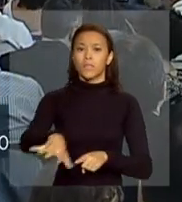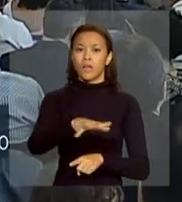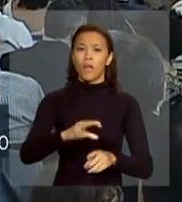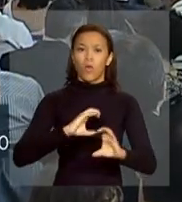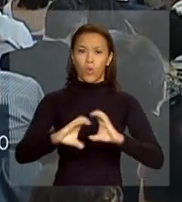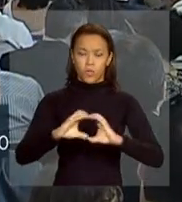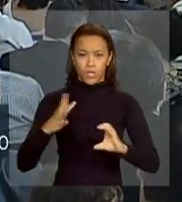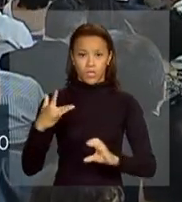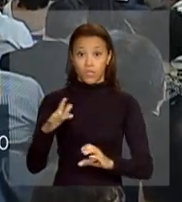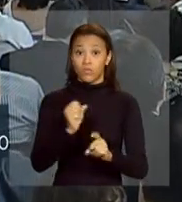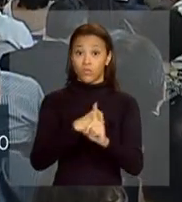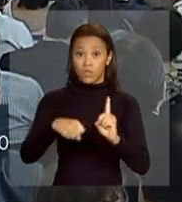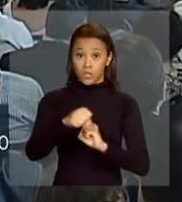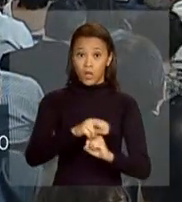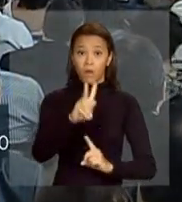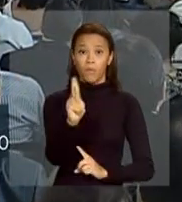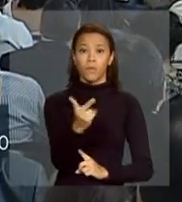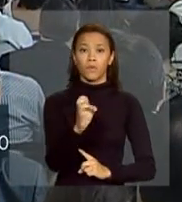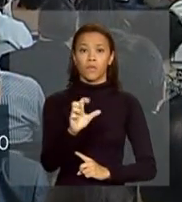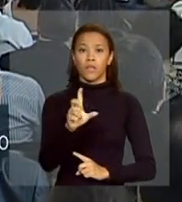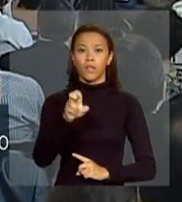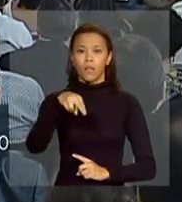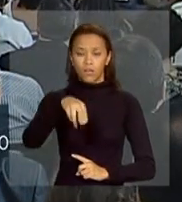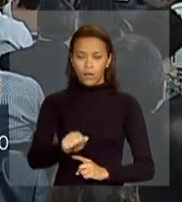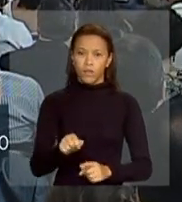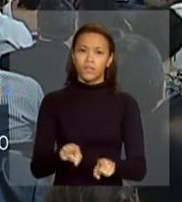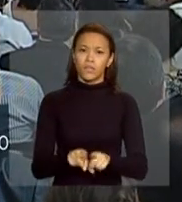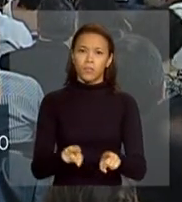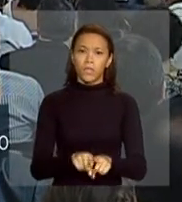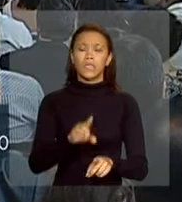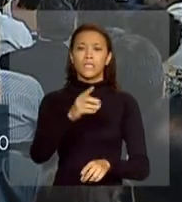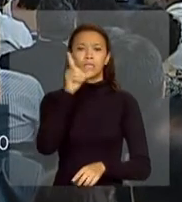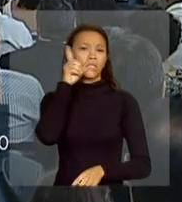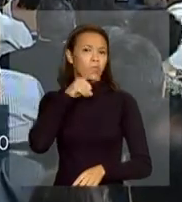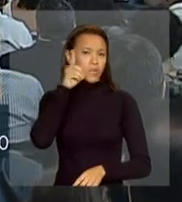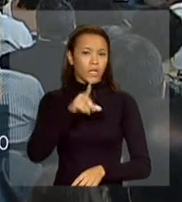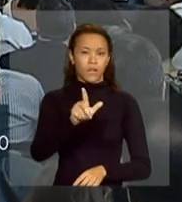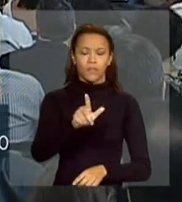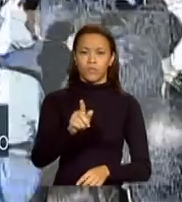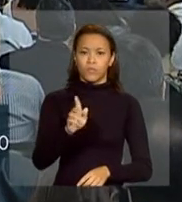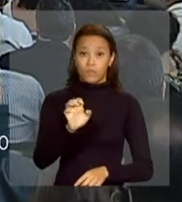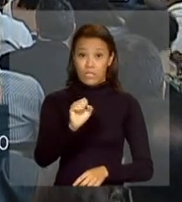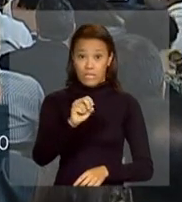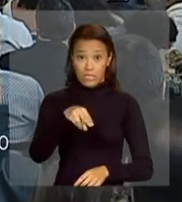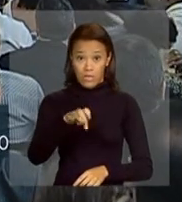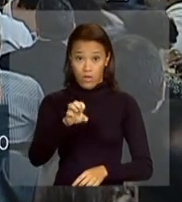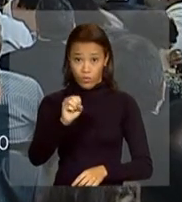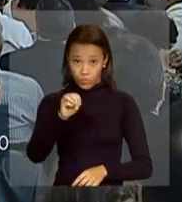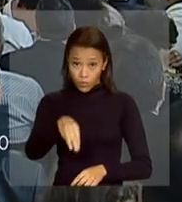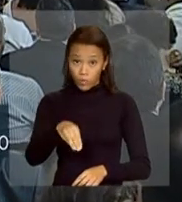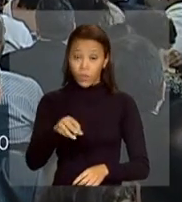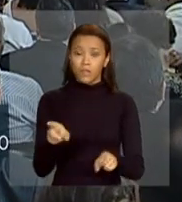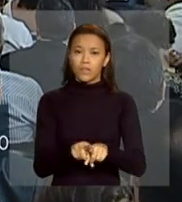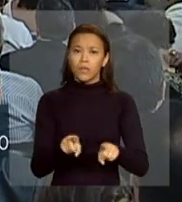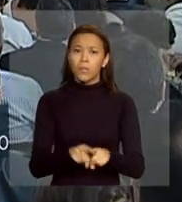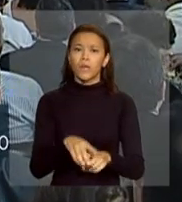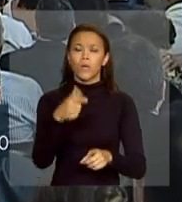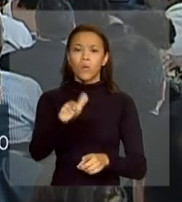social ministra Helena Chagas Deputado Celso Giglio presidente da Assembleia Legislativa